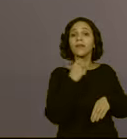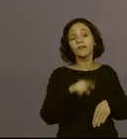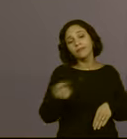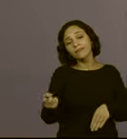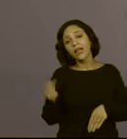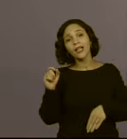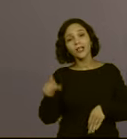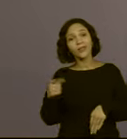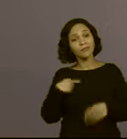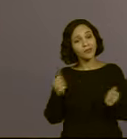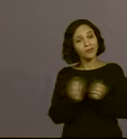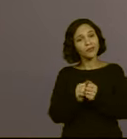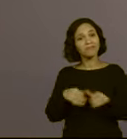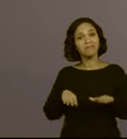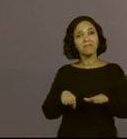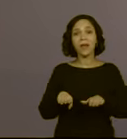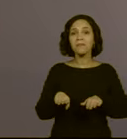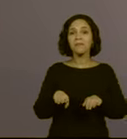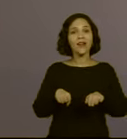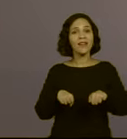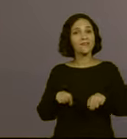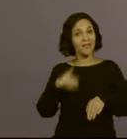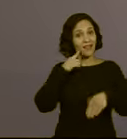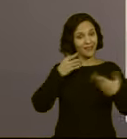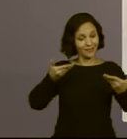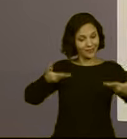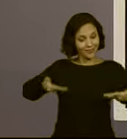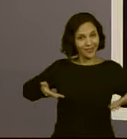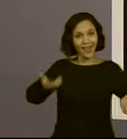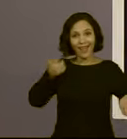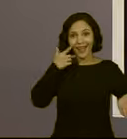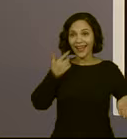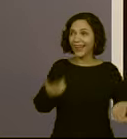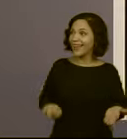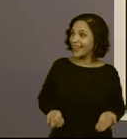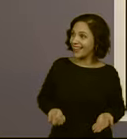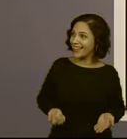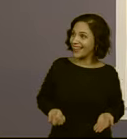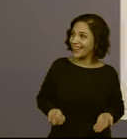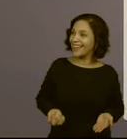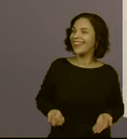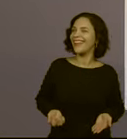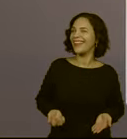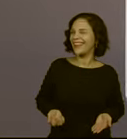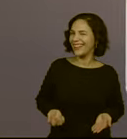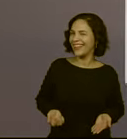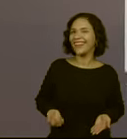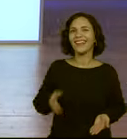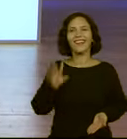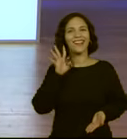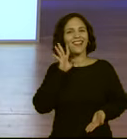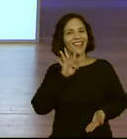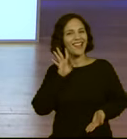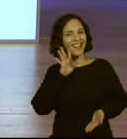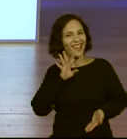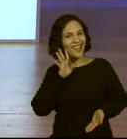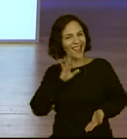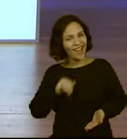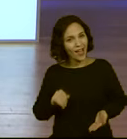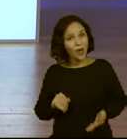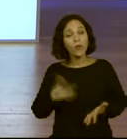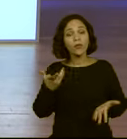e ao mesmo tempo para dar um rodo aí no tênis de tênis bacana aí então foi algo aqui a gente